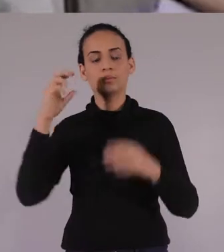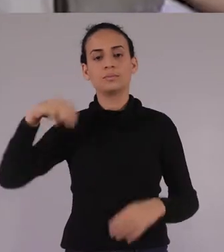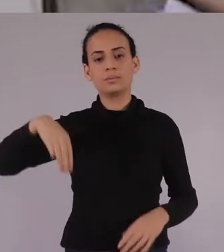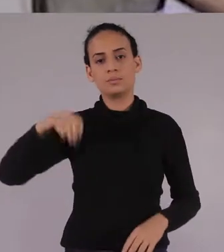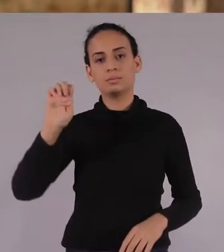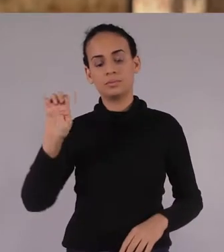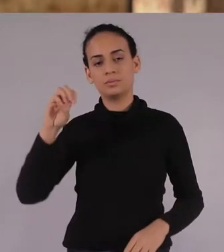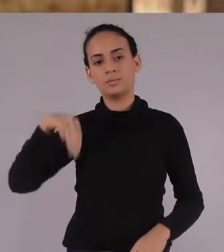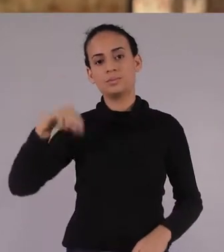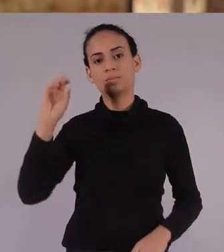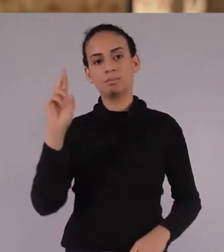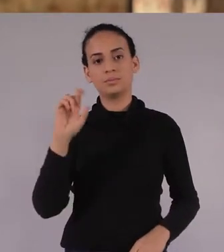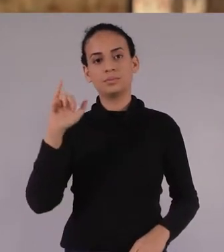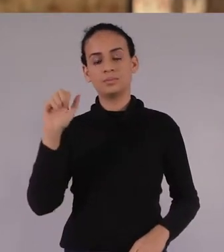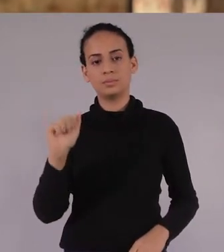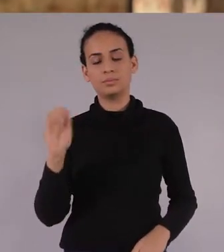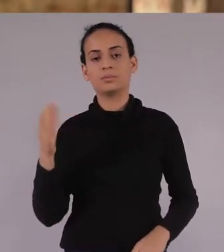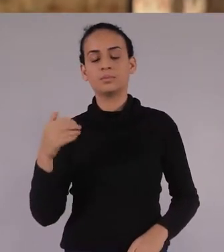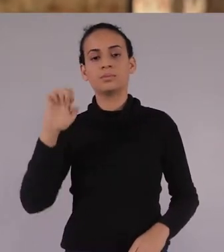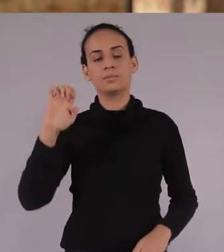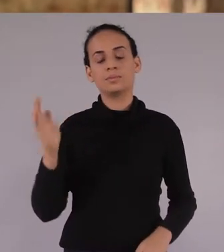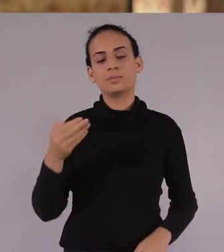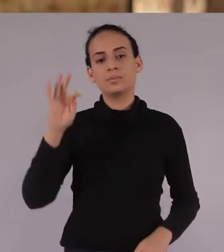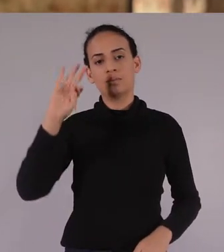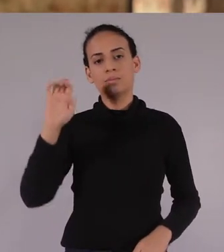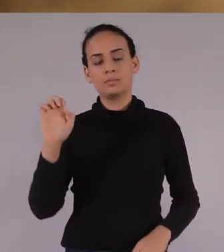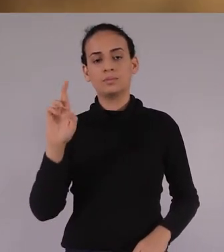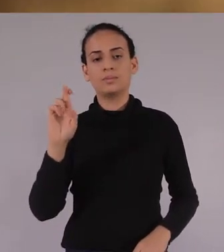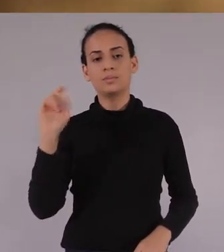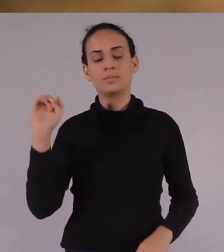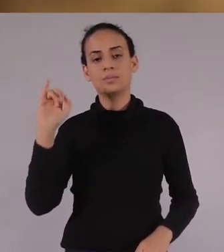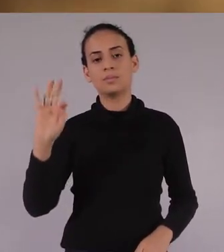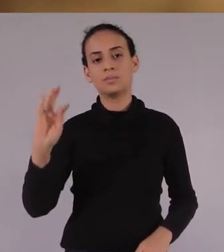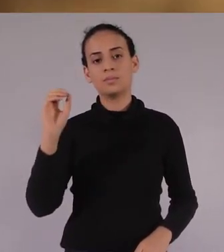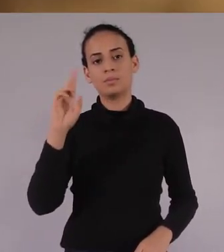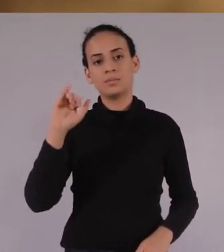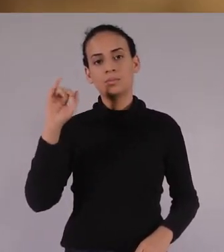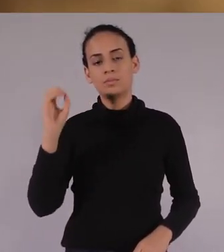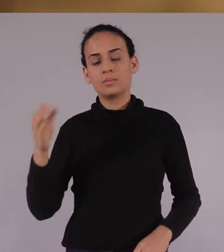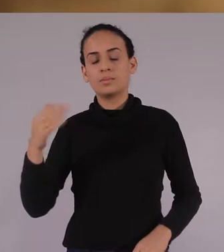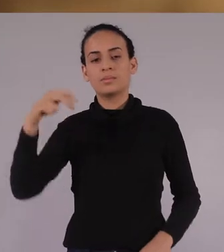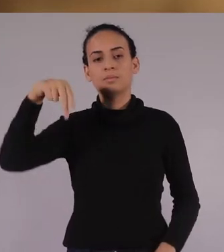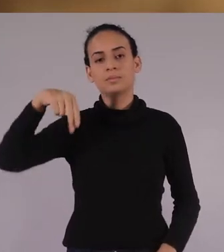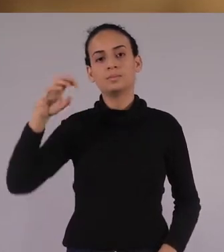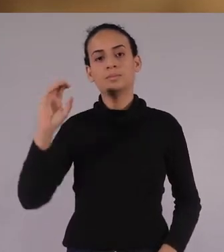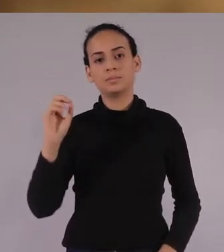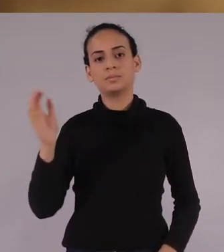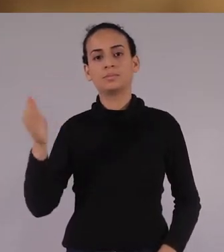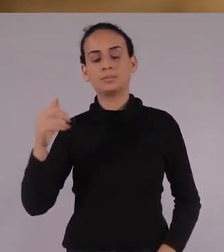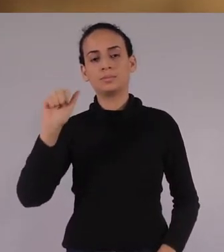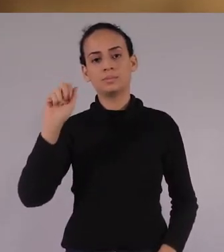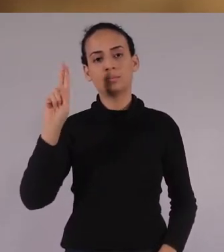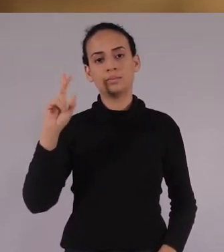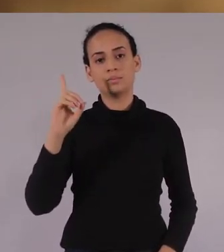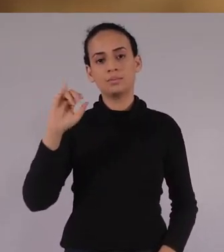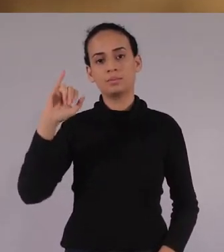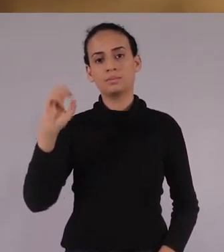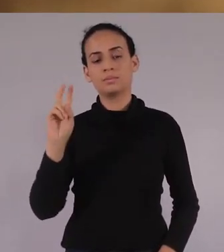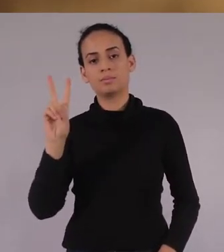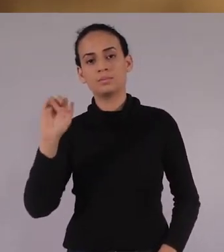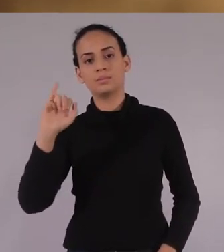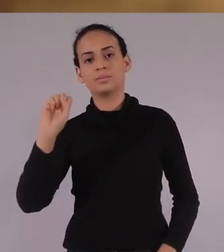indígenas além de produtor de filas nossa carelli é o convidado do colóquio menor e